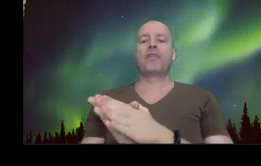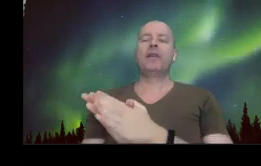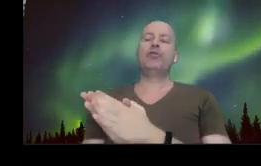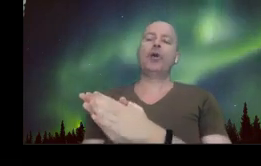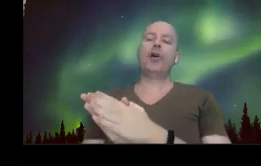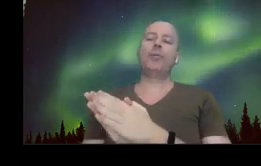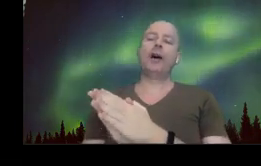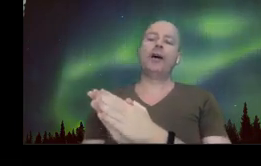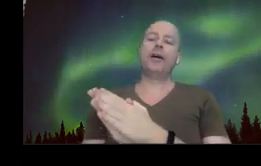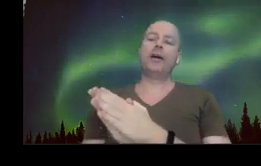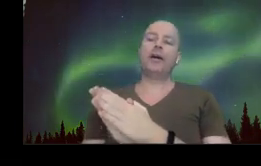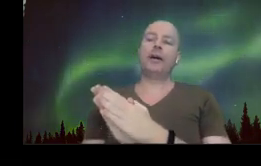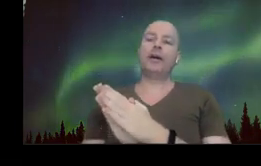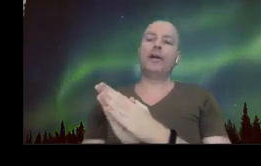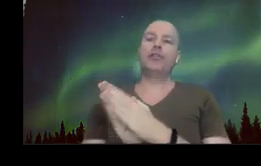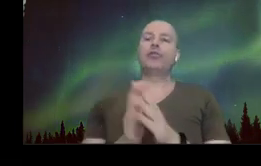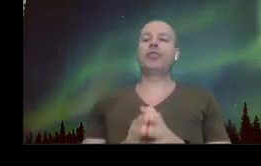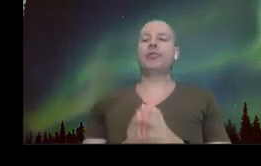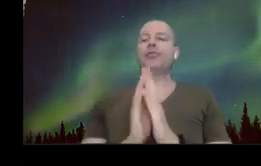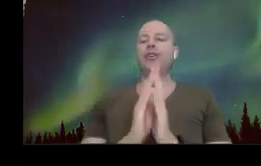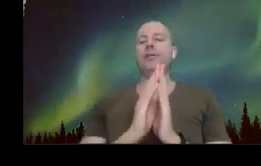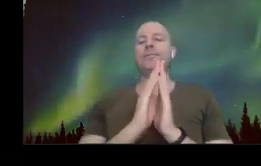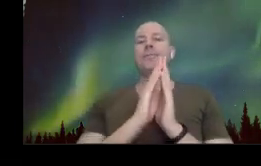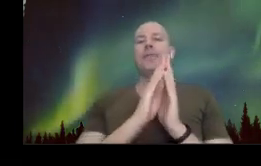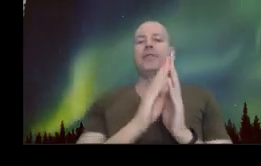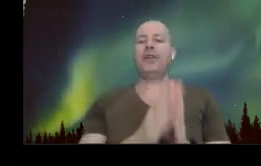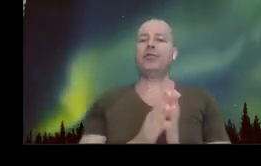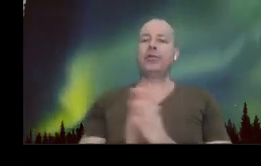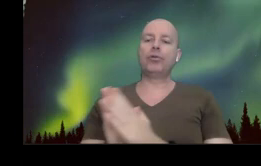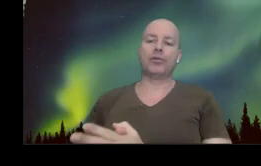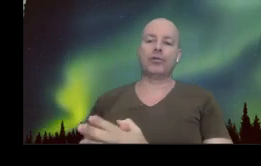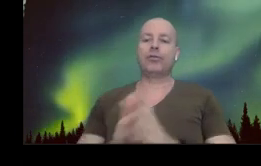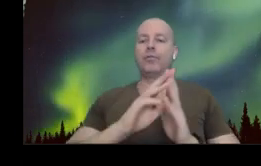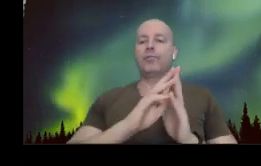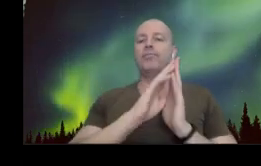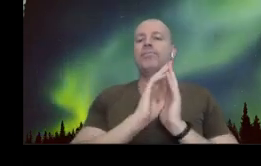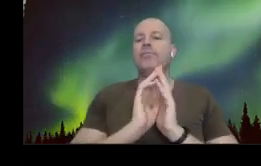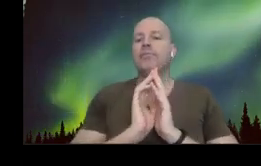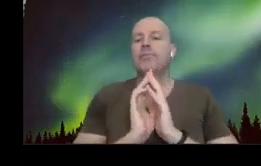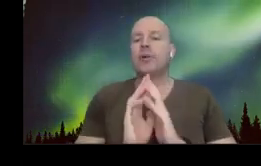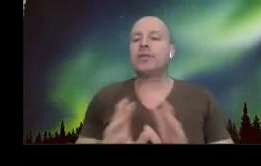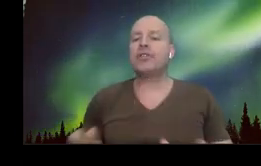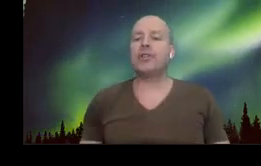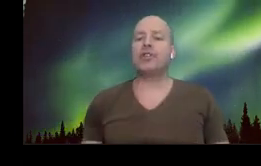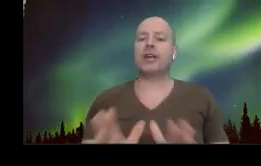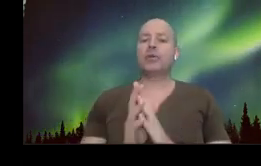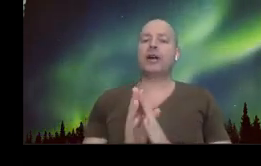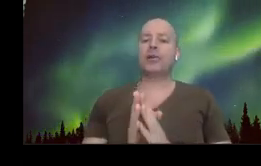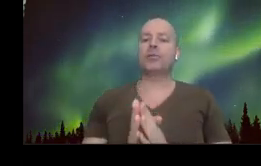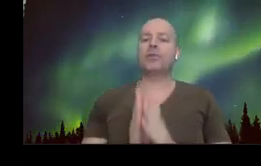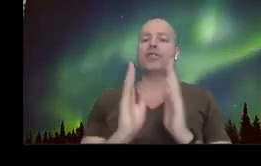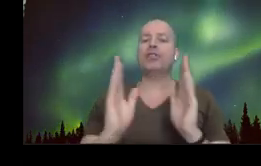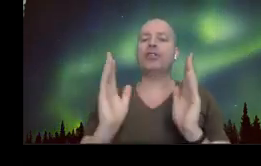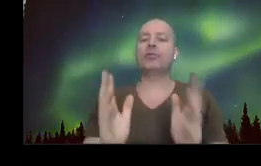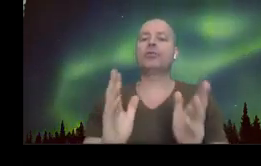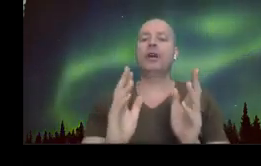hoje, isso é uma discussão de sexo dos anjos. Não se chega em